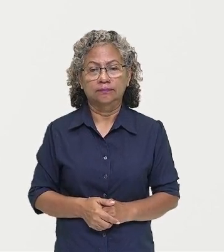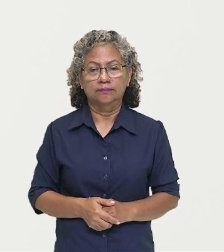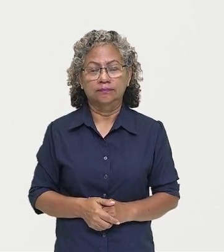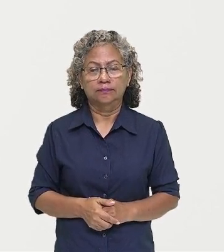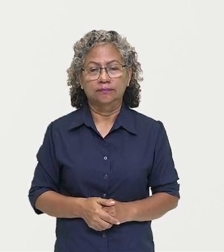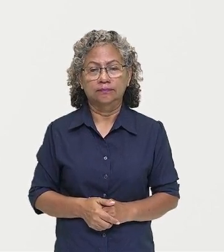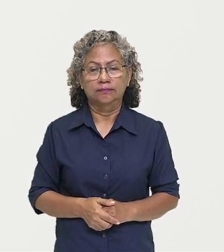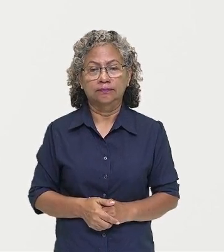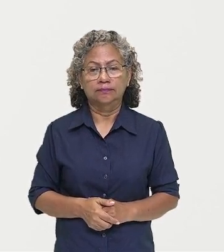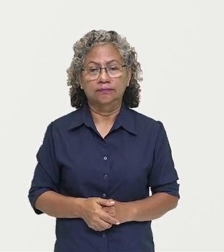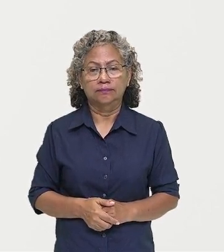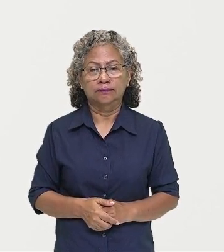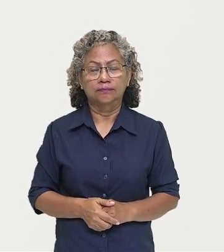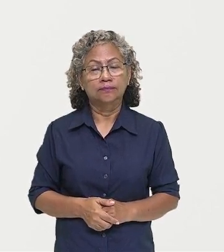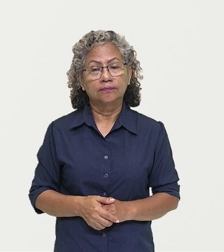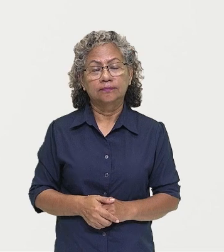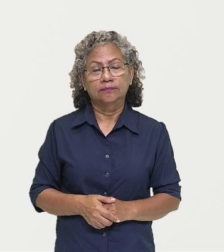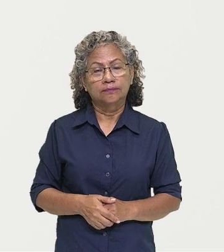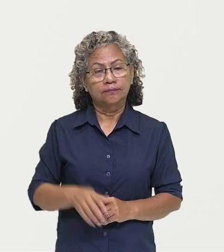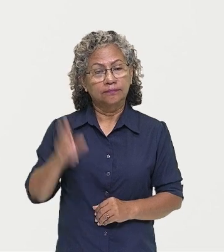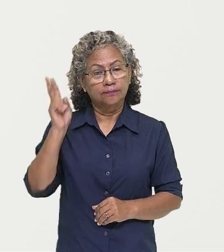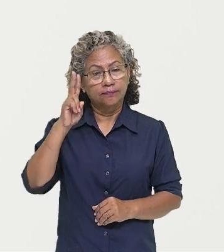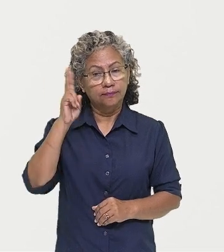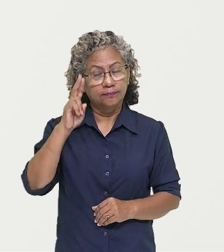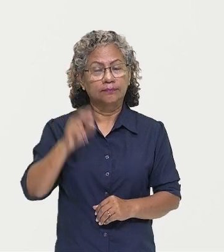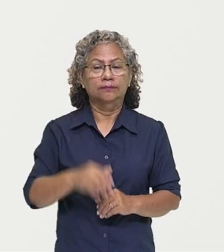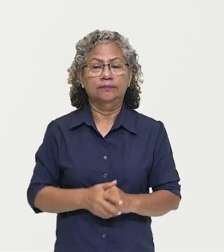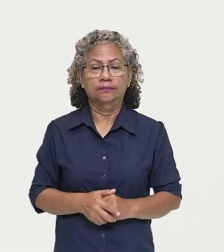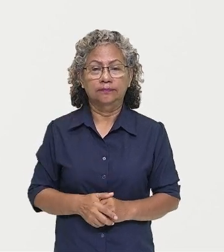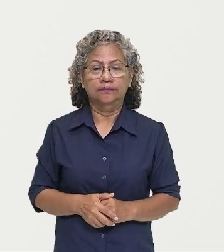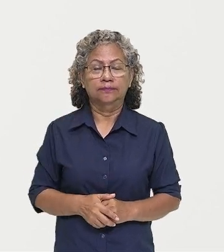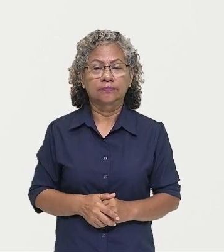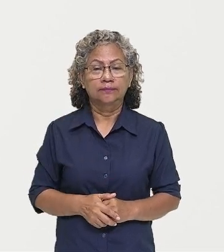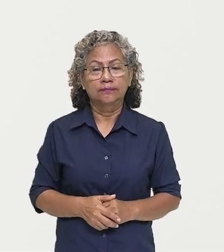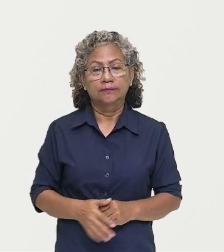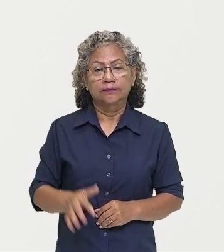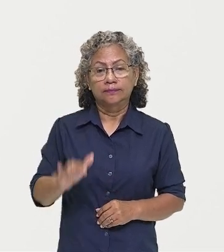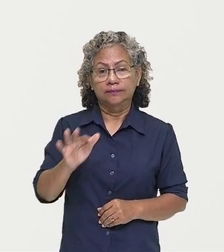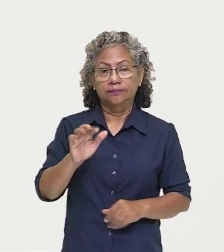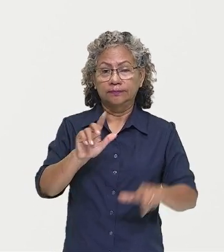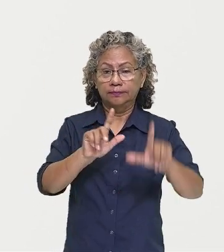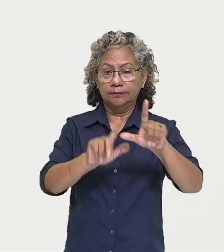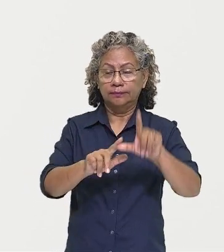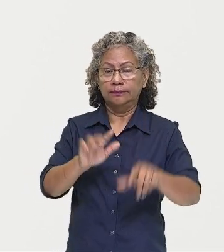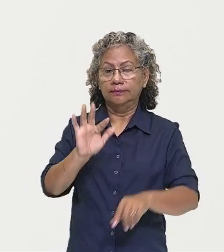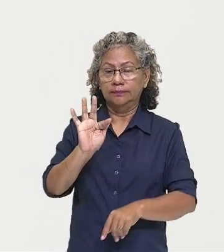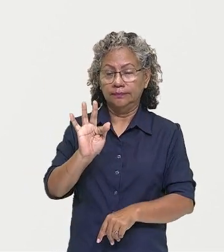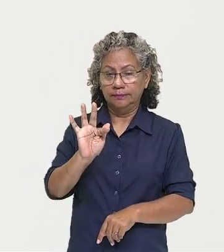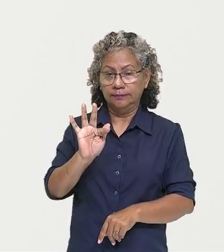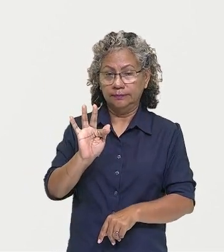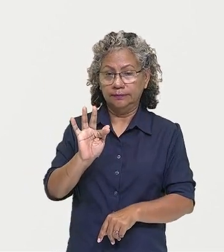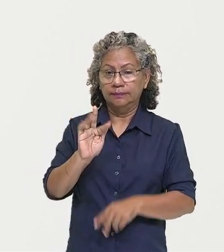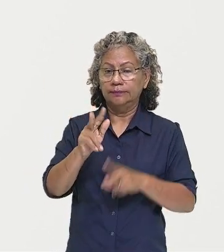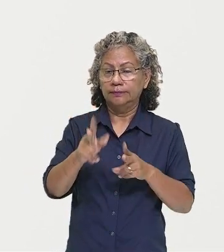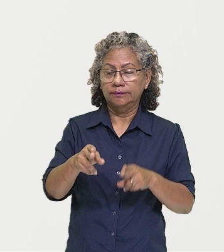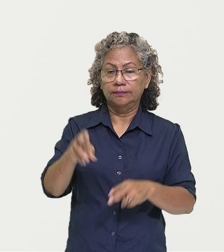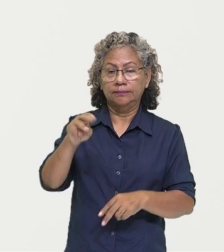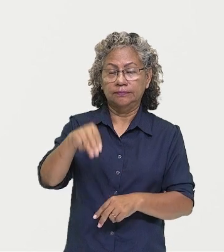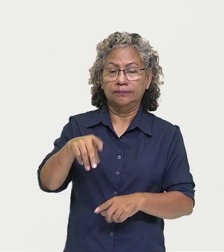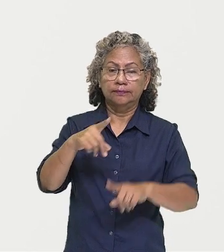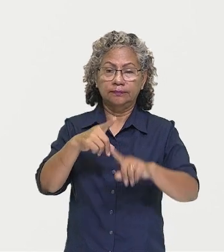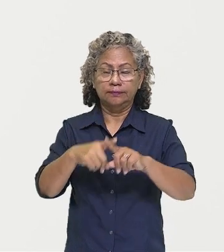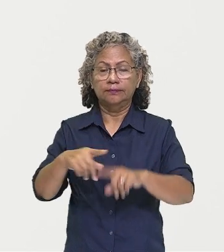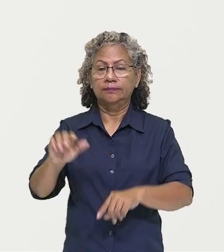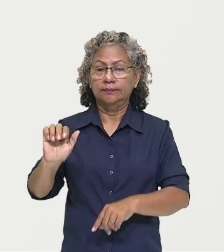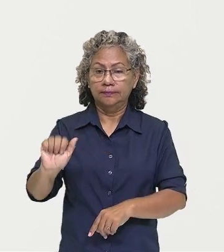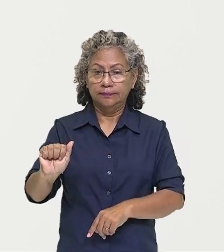Na equação da segunda lei, você tem, ó, força vai ser igual a massa